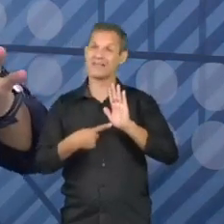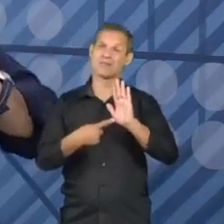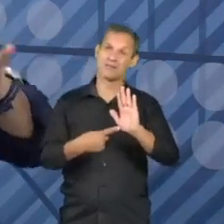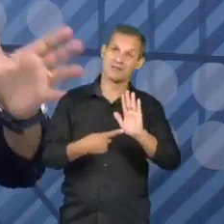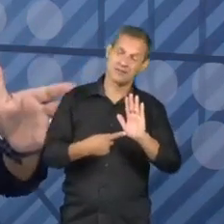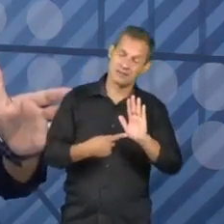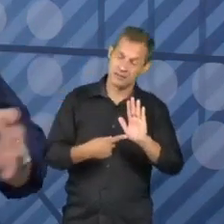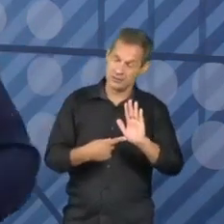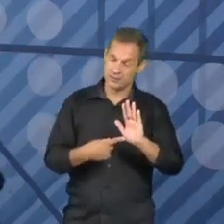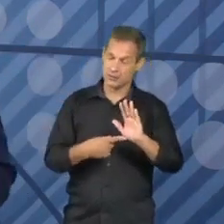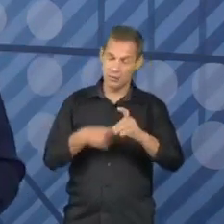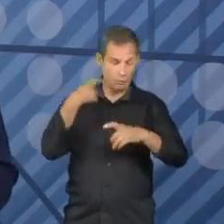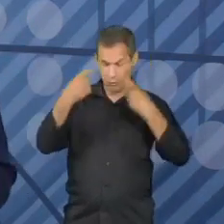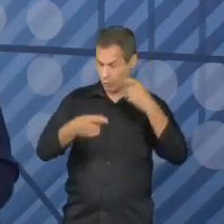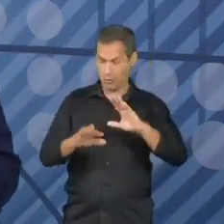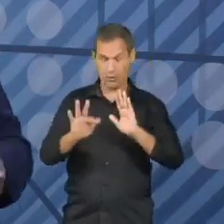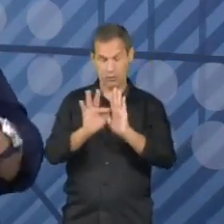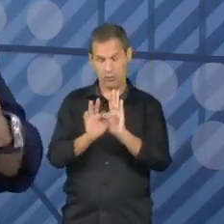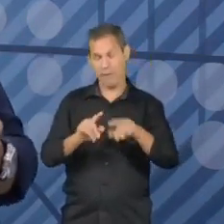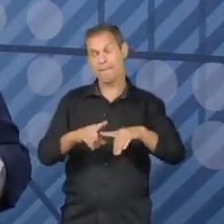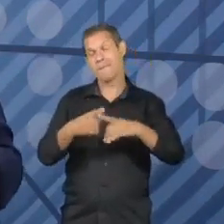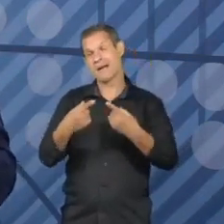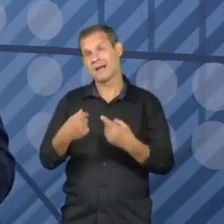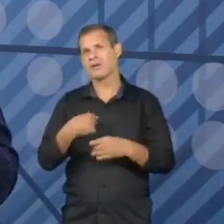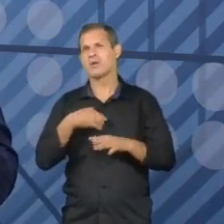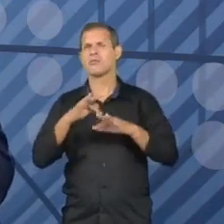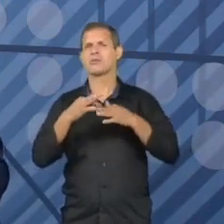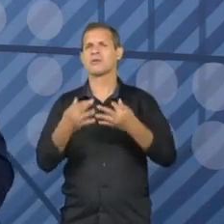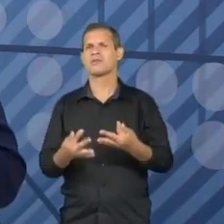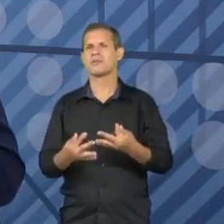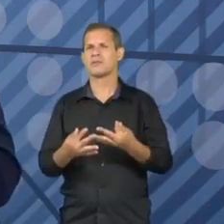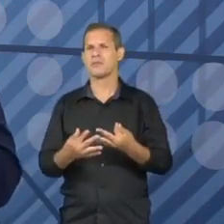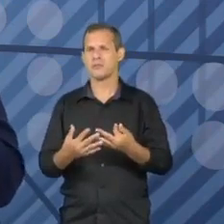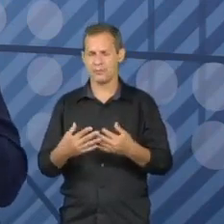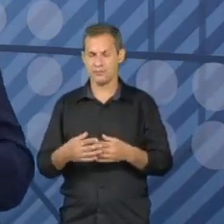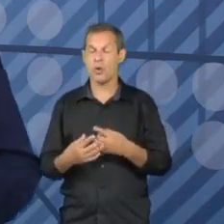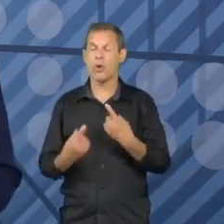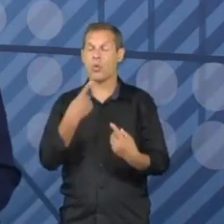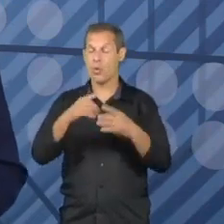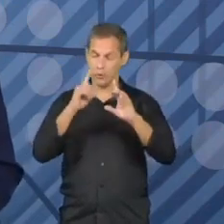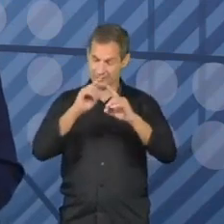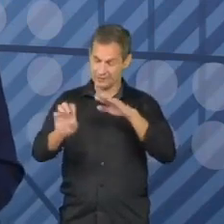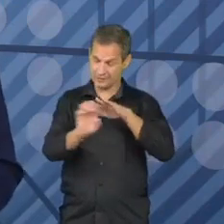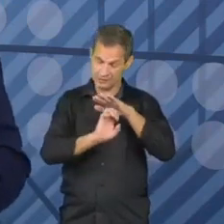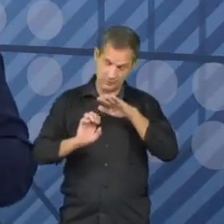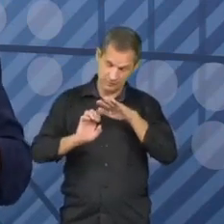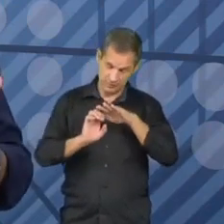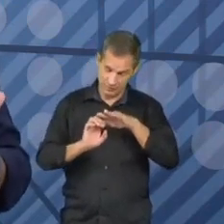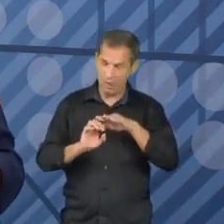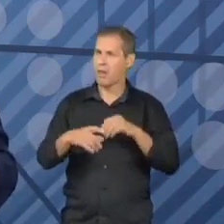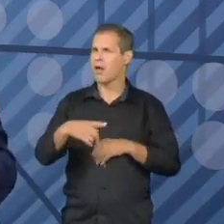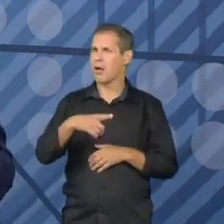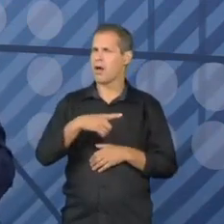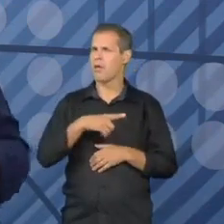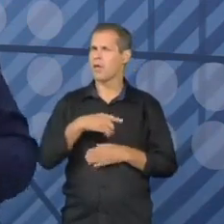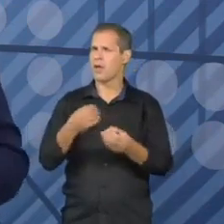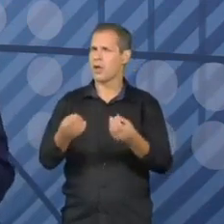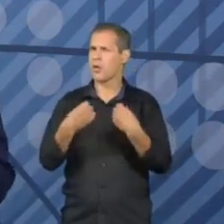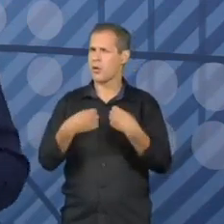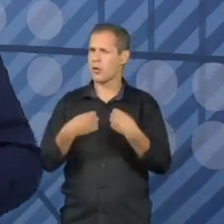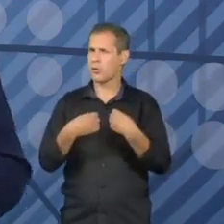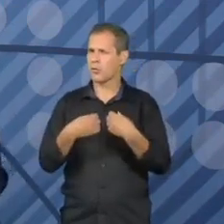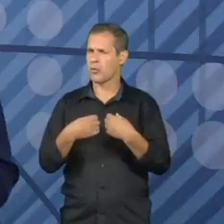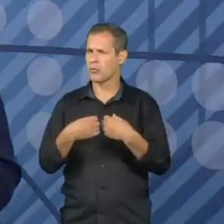apresentada. Você não precisa se preocupar com a fórmula. Eu simplesmente tenho que saber quais são os dados que essa empresa ela tem como o